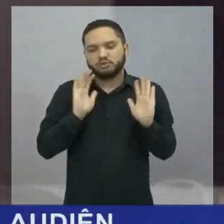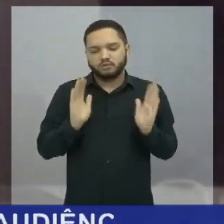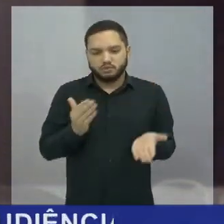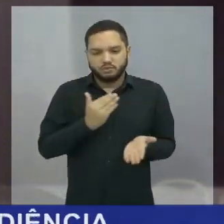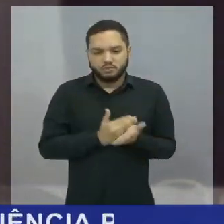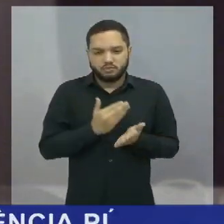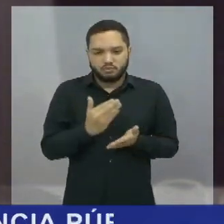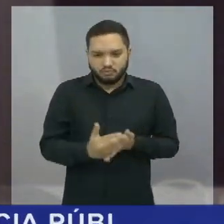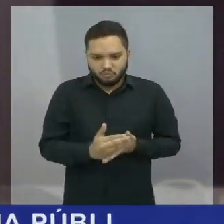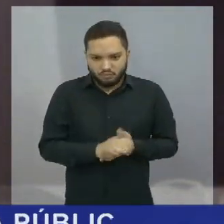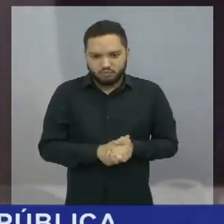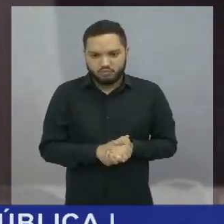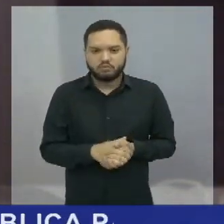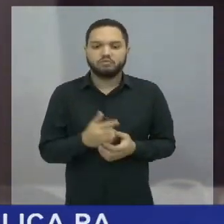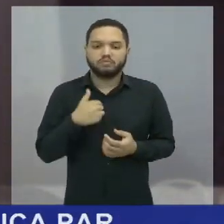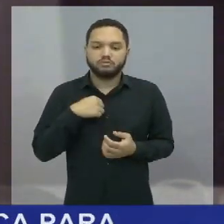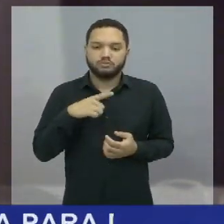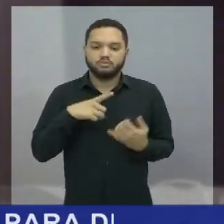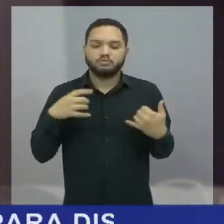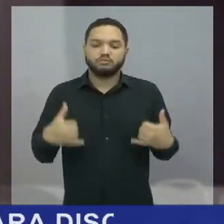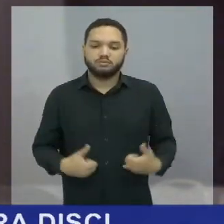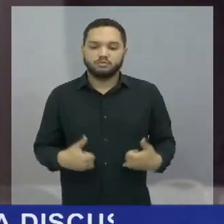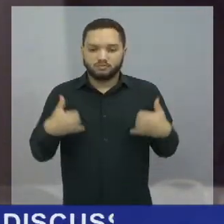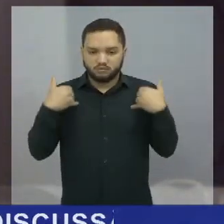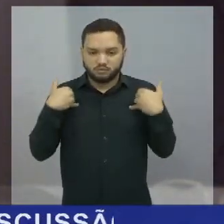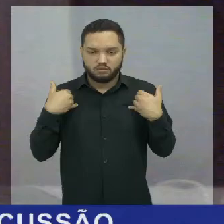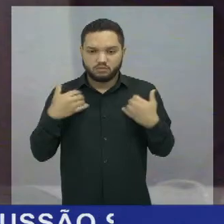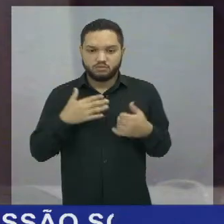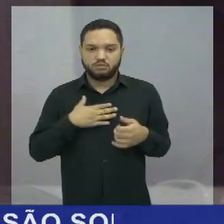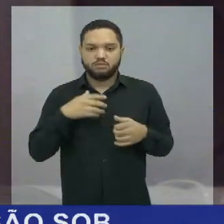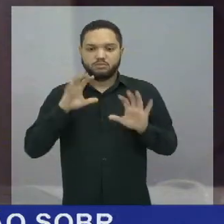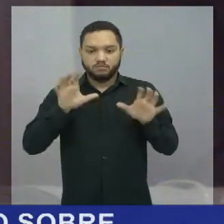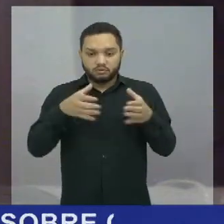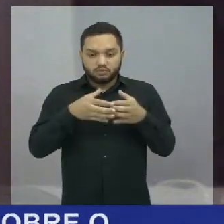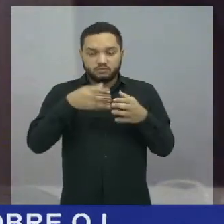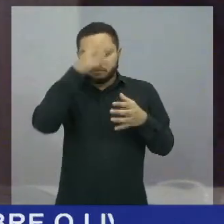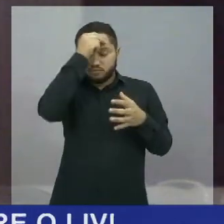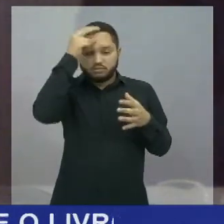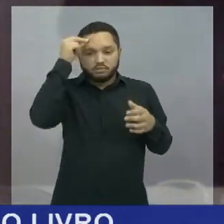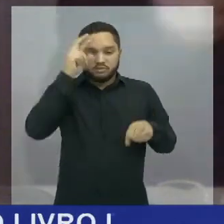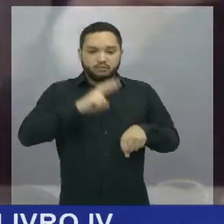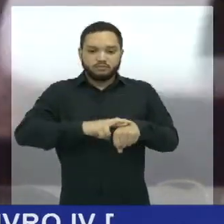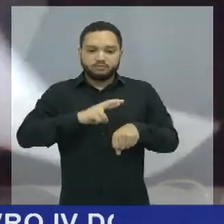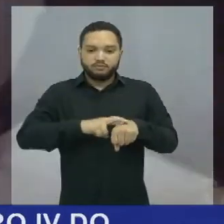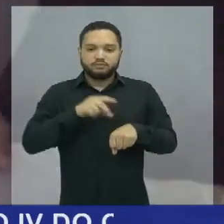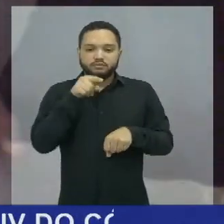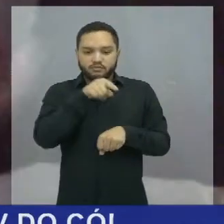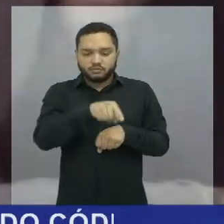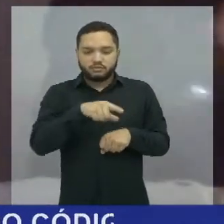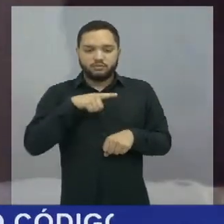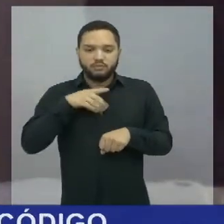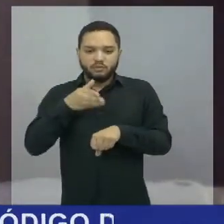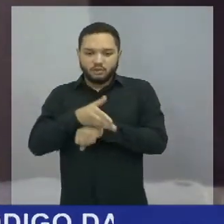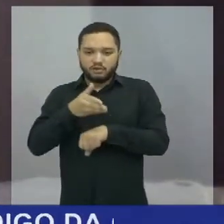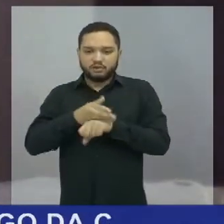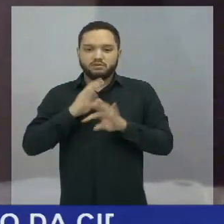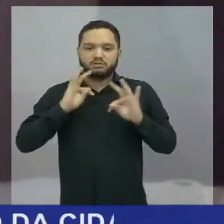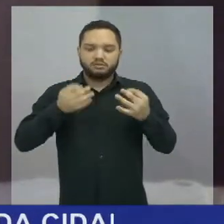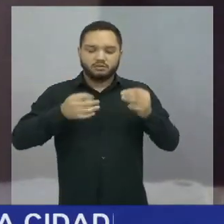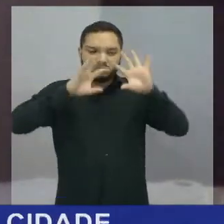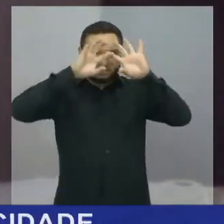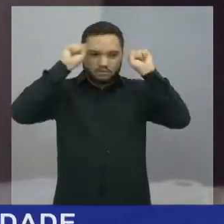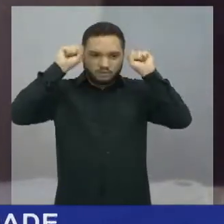participação. Tenho orgulho de dizer que a gestão do prefeito Roberto Cláudio, enquanto participação, todos os